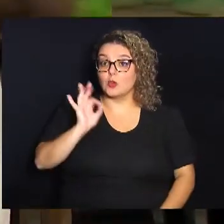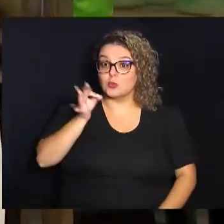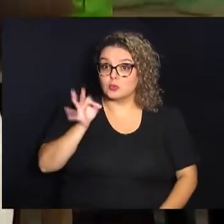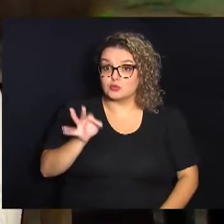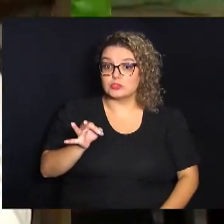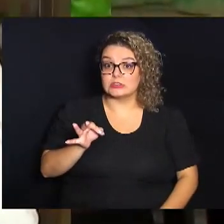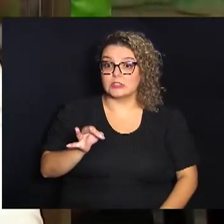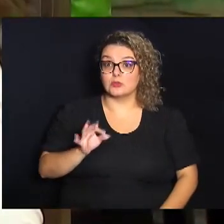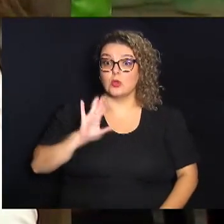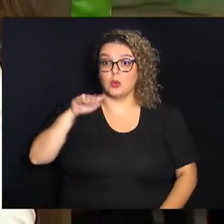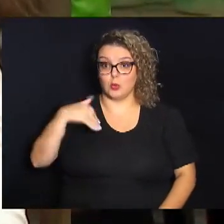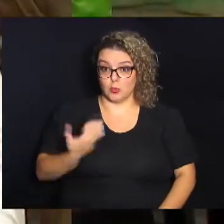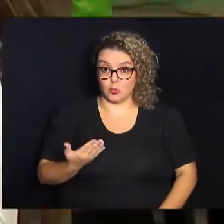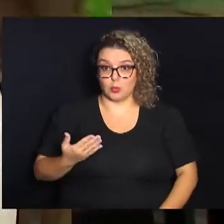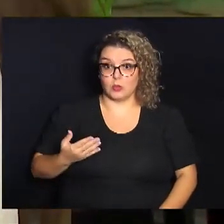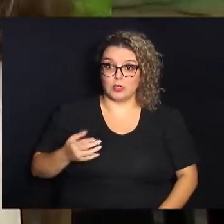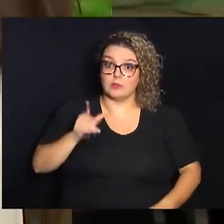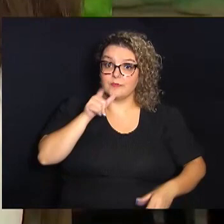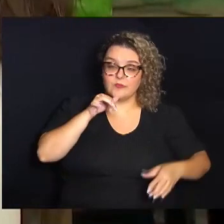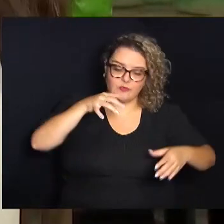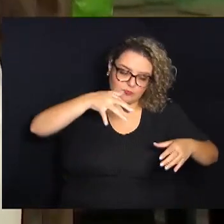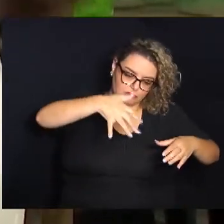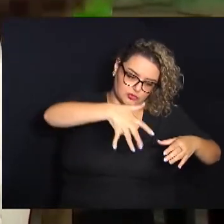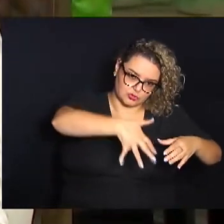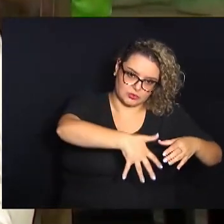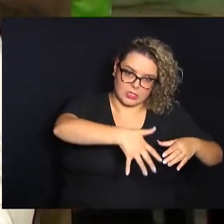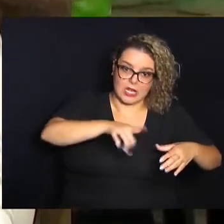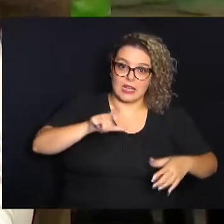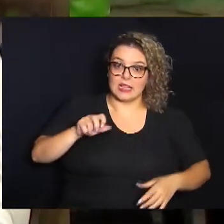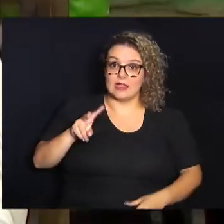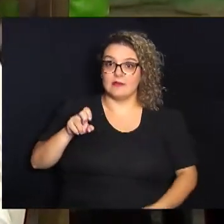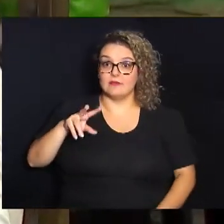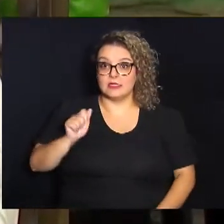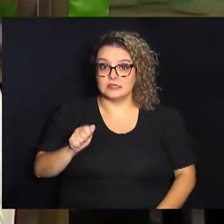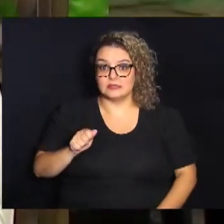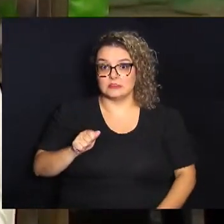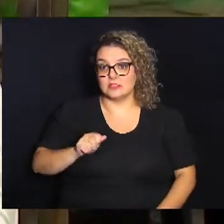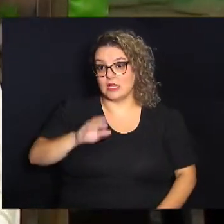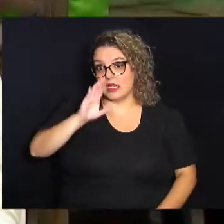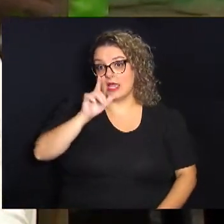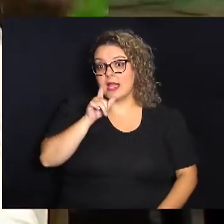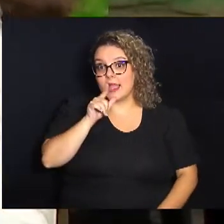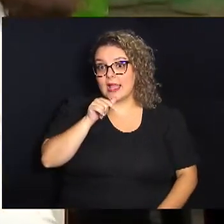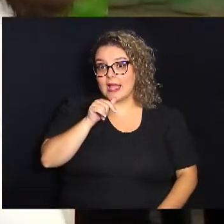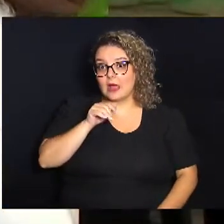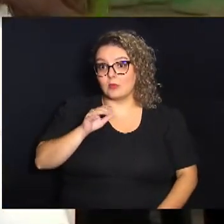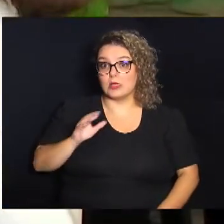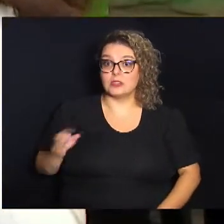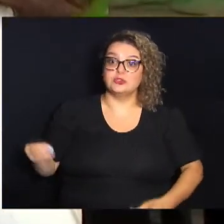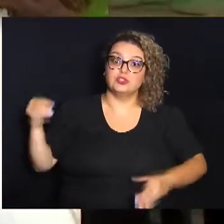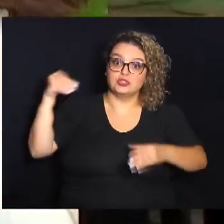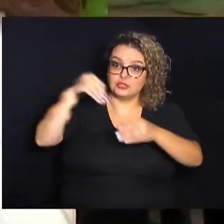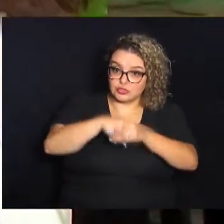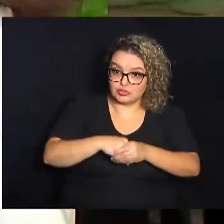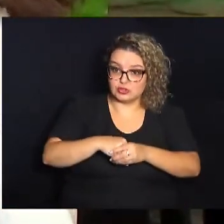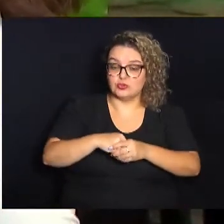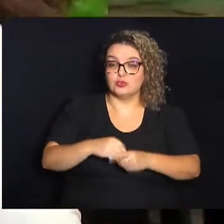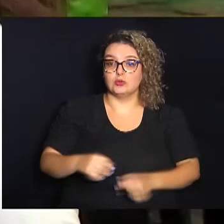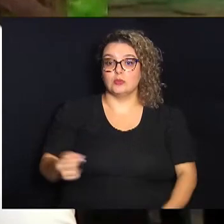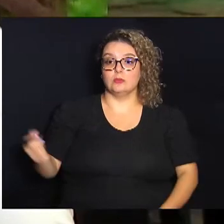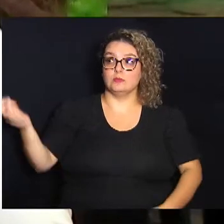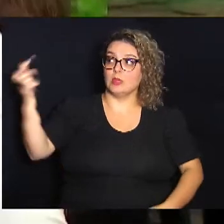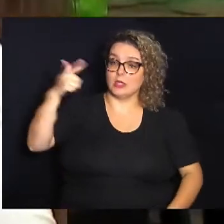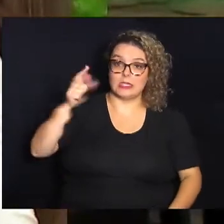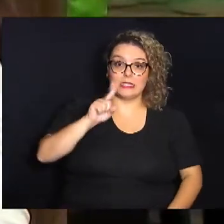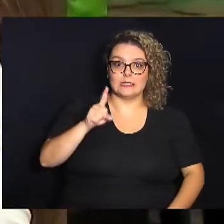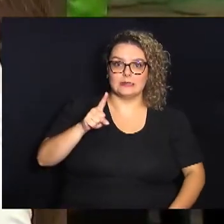mesmo, quando você for regar a lavanda, é colocar a água diretamente no solo e não jogar diretamente em cima das